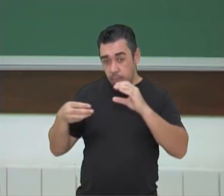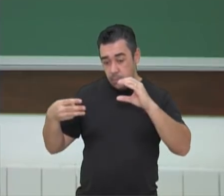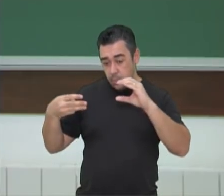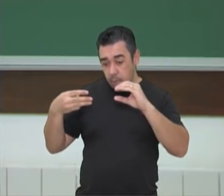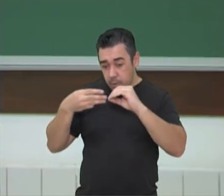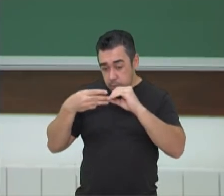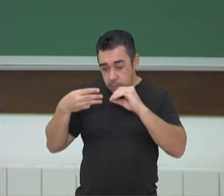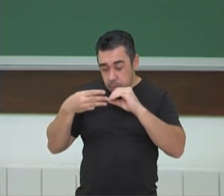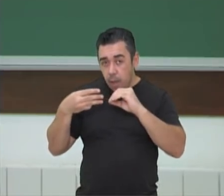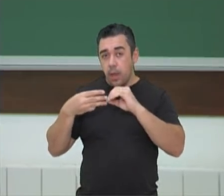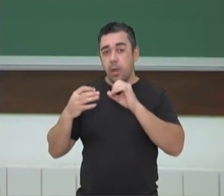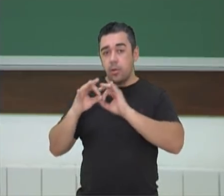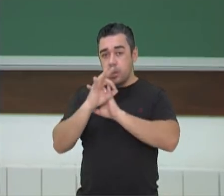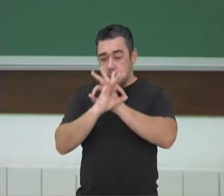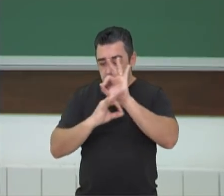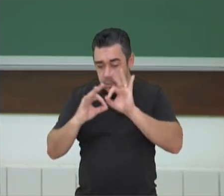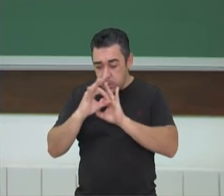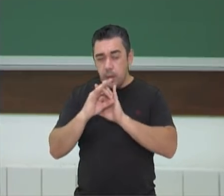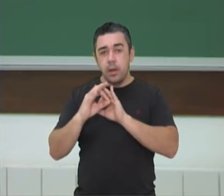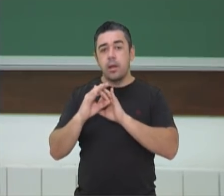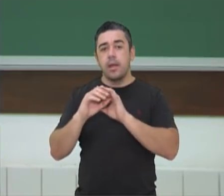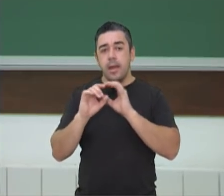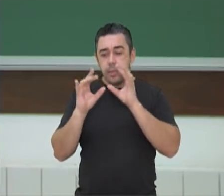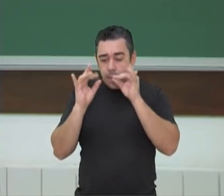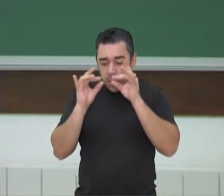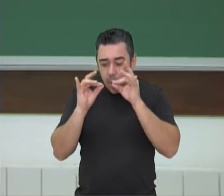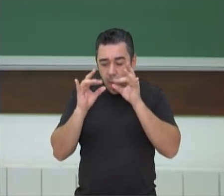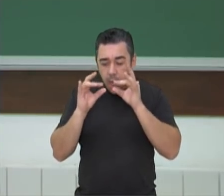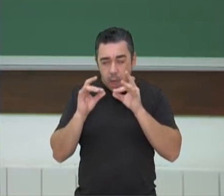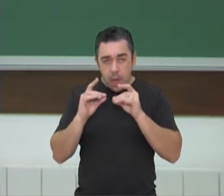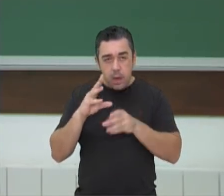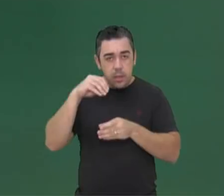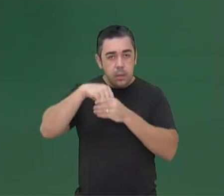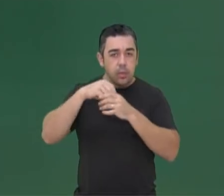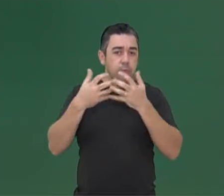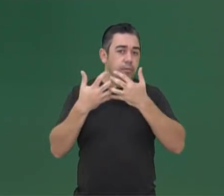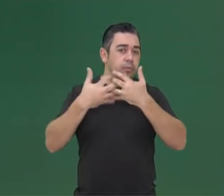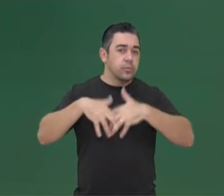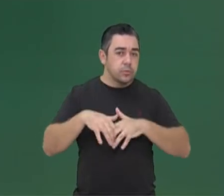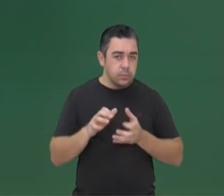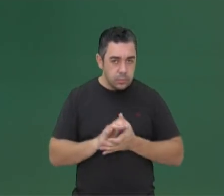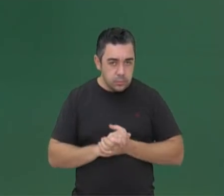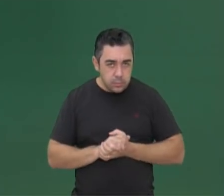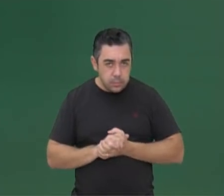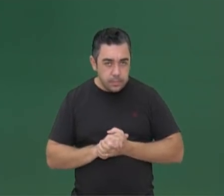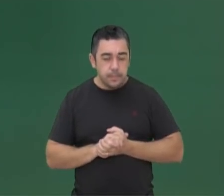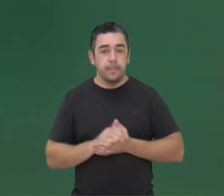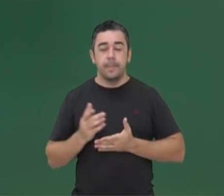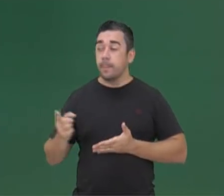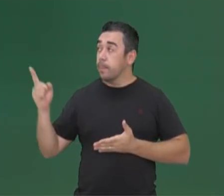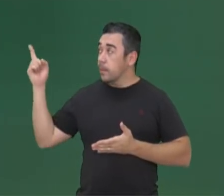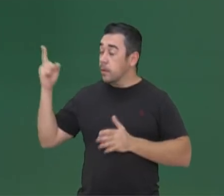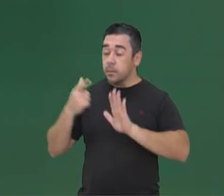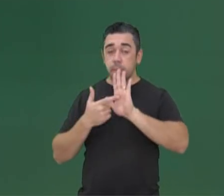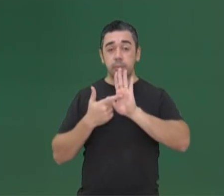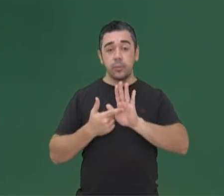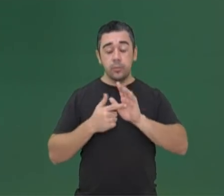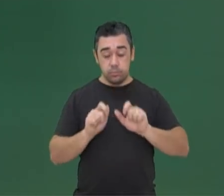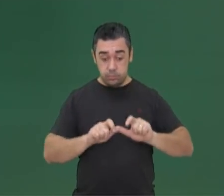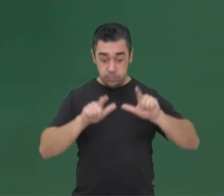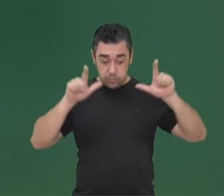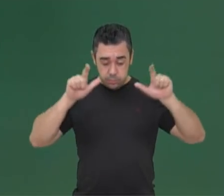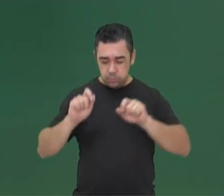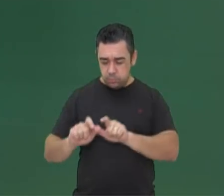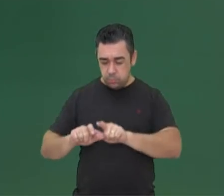as partes das células, o funcionamento dessas células. Então, eu trago aqui para vocês uma ampliação.